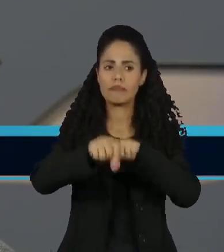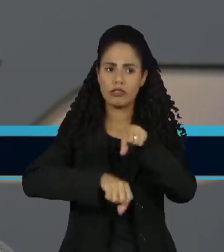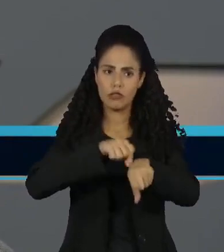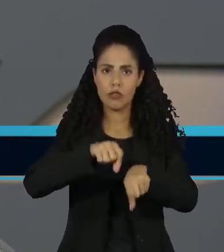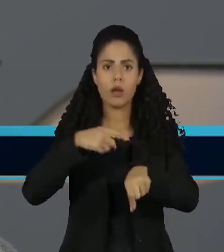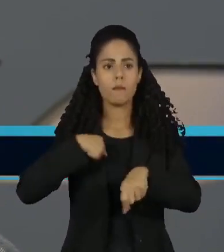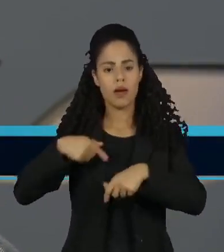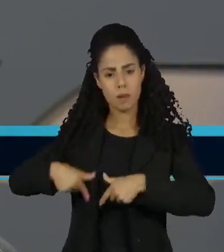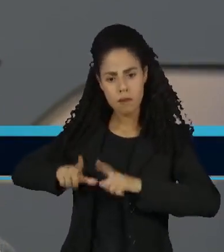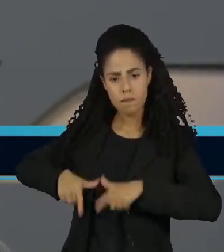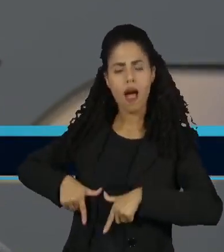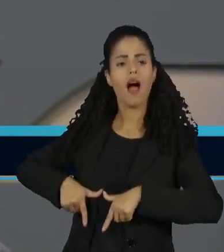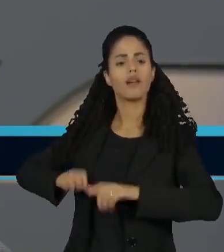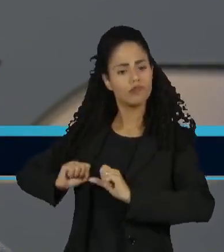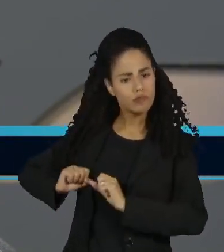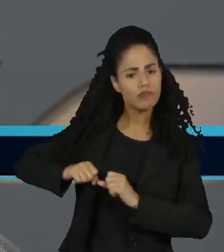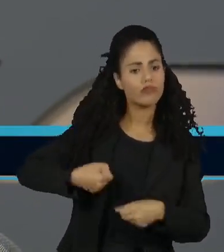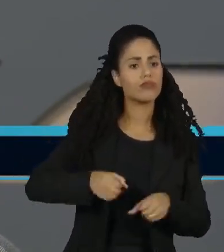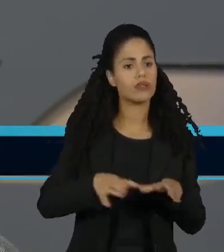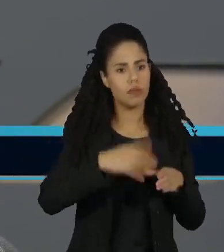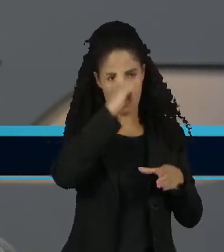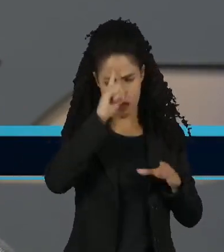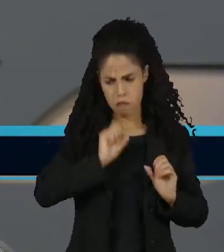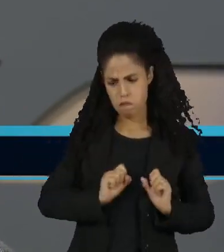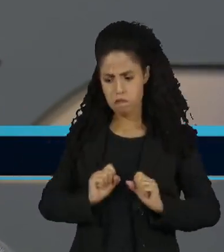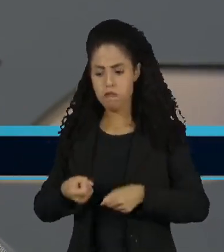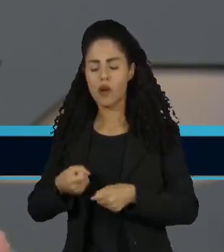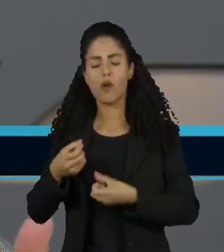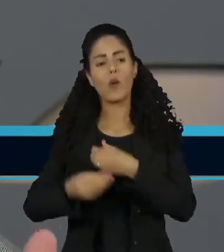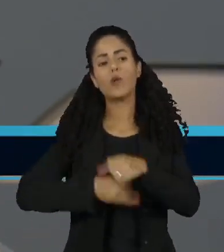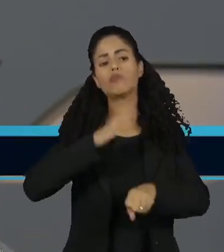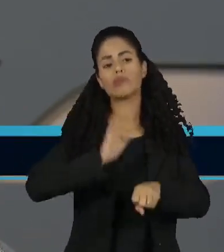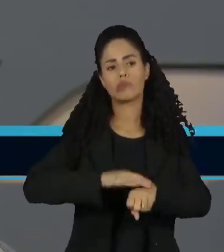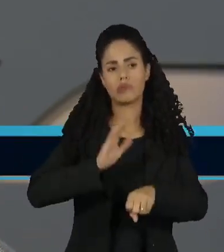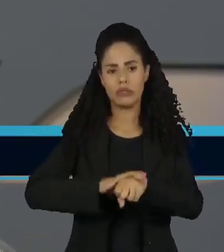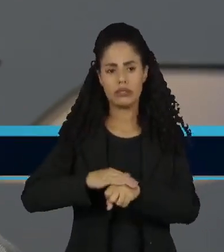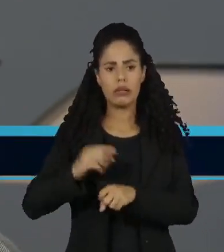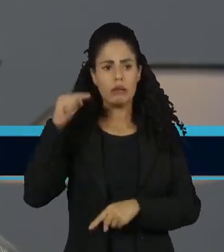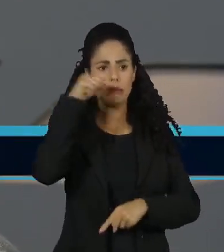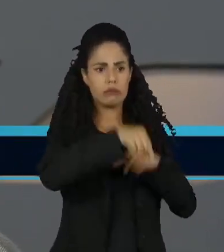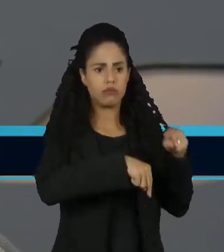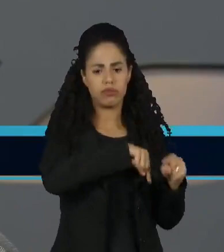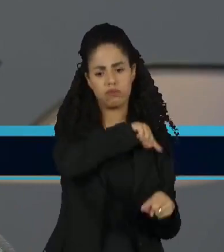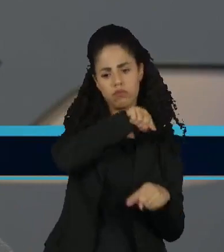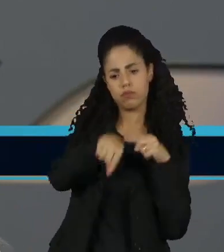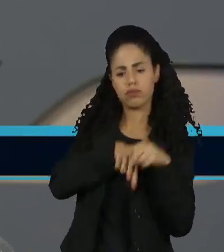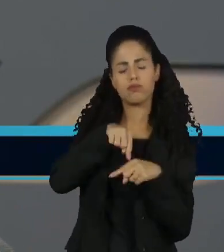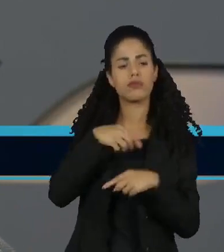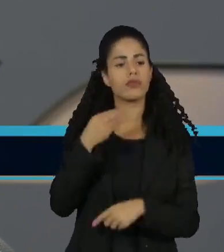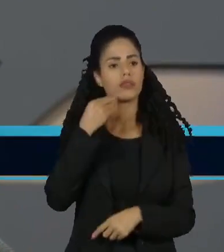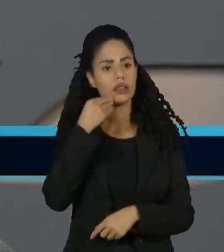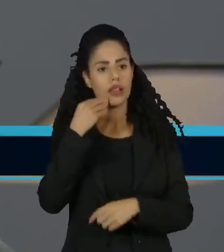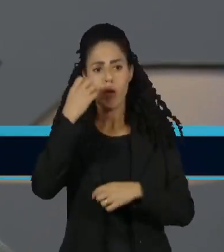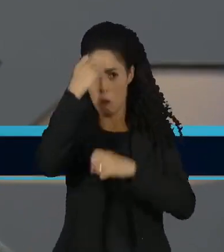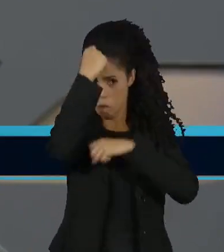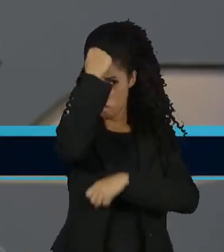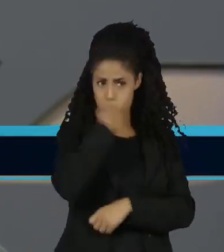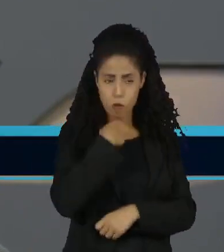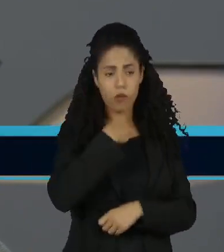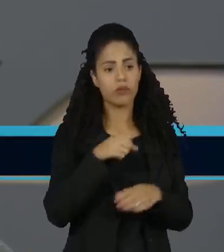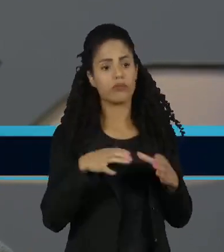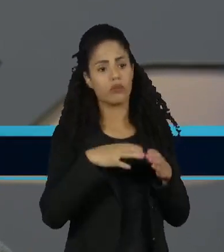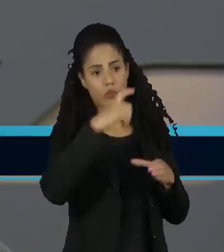posição de Israel e dos seus apoiadores, que você está fazendo um contra-ataque a um ato terrorista por parte do